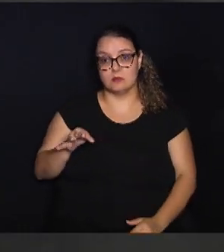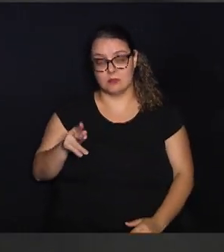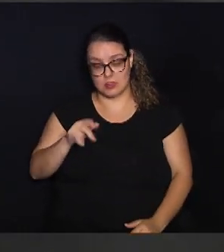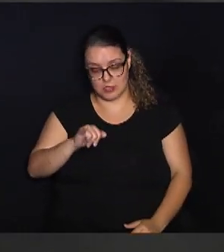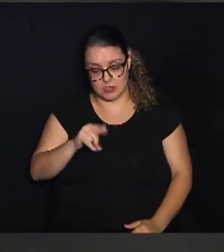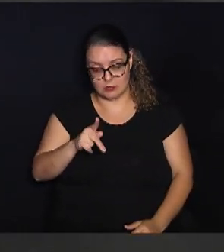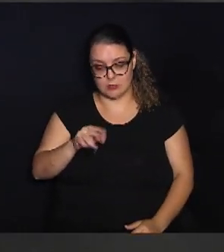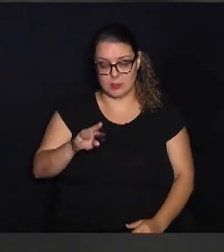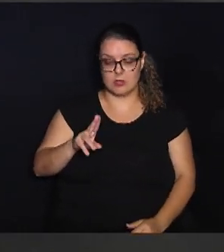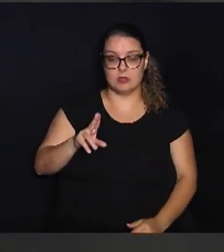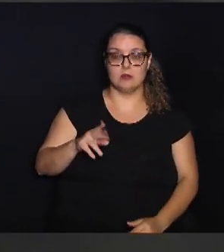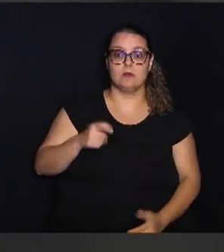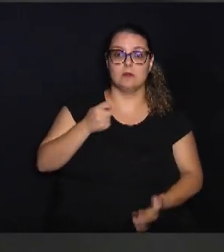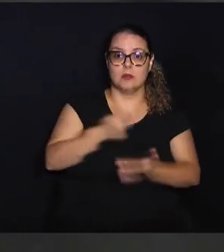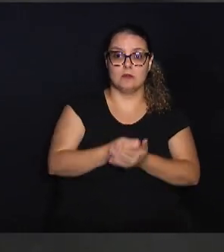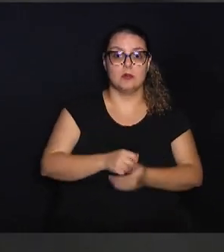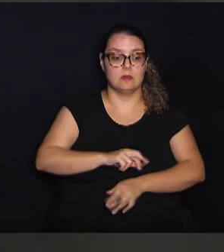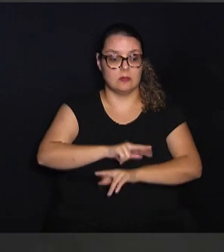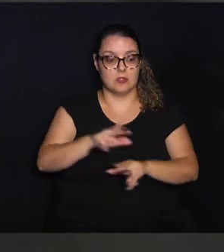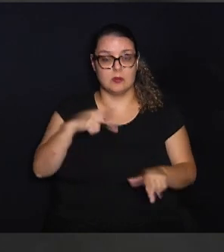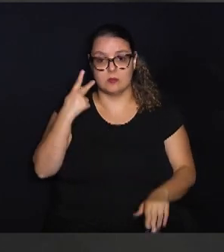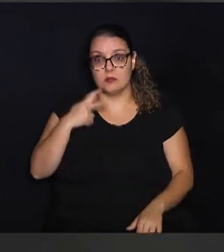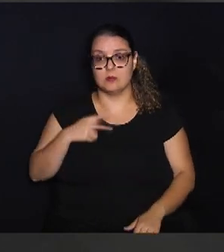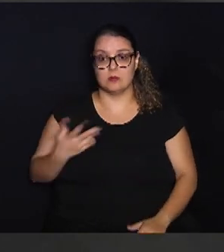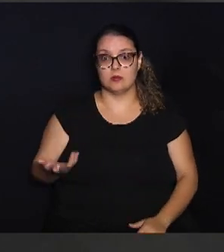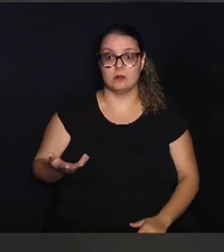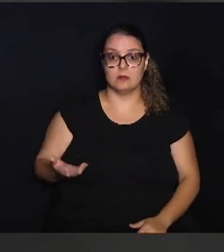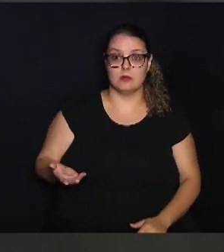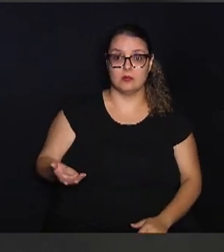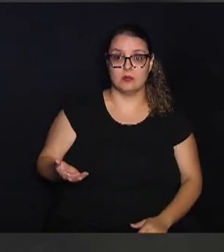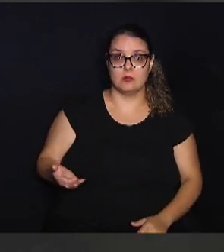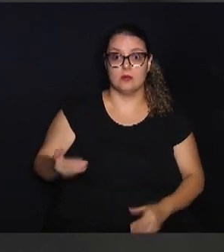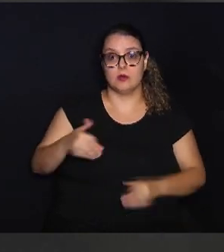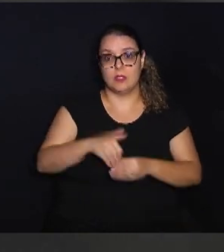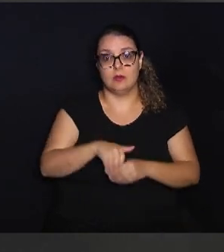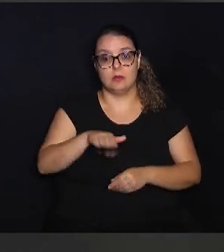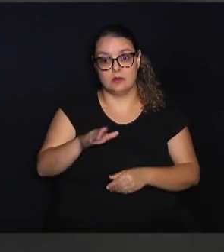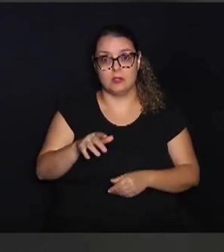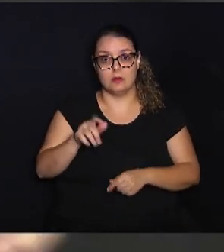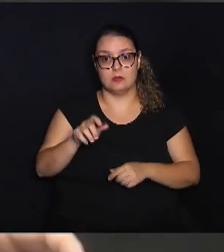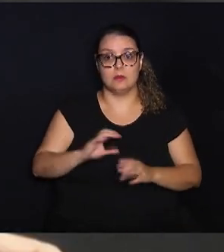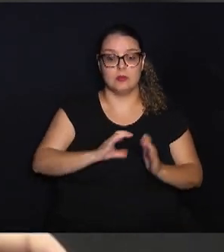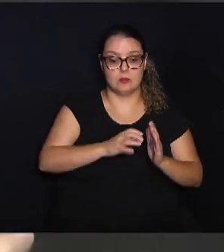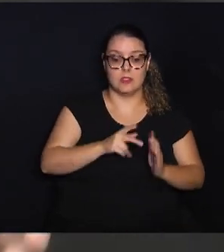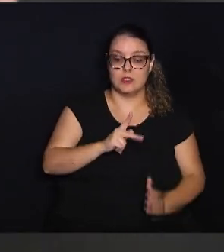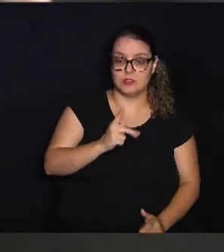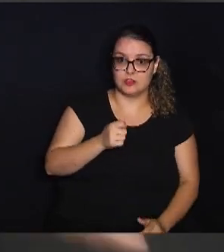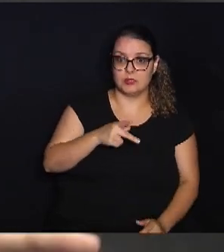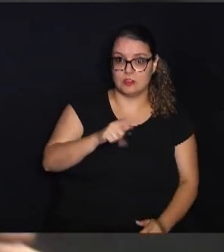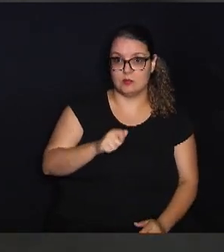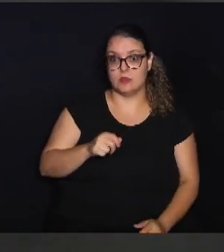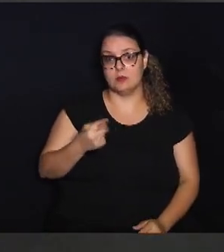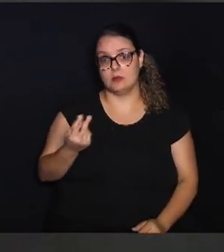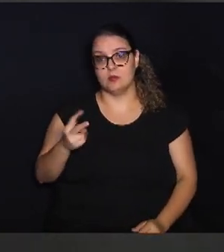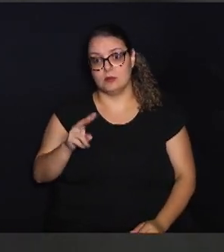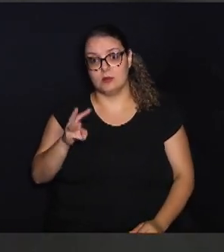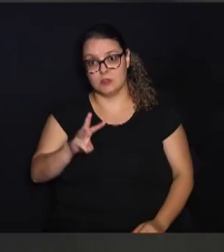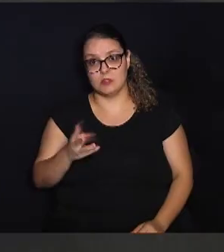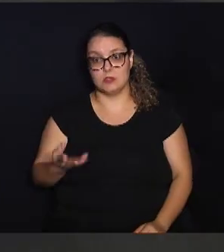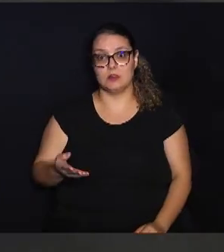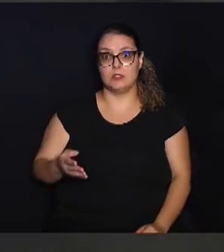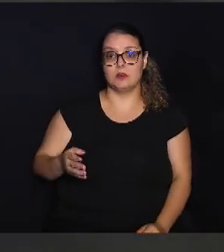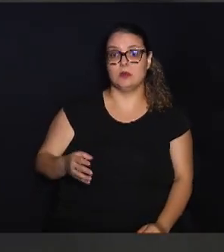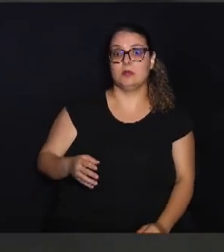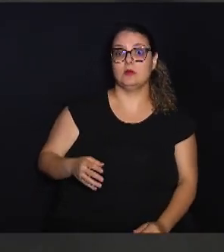perpetuar todo esse monte de político aí que fica trazendo voto a cada eleição para uma chapa para eleger 2, 3 tubarão com carta